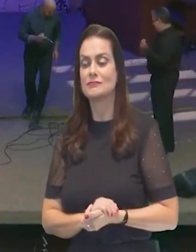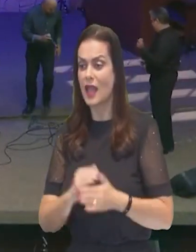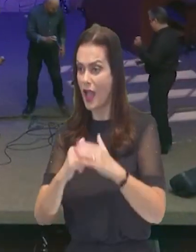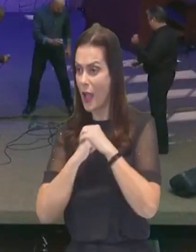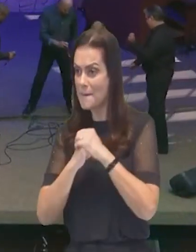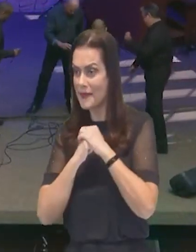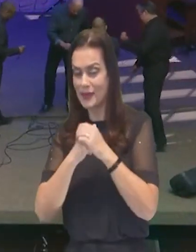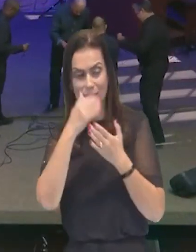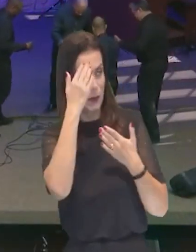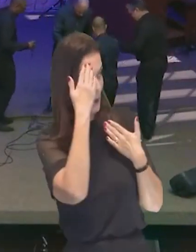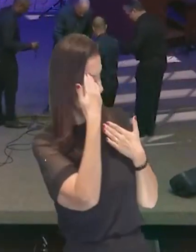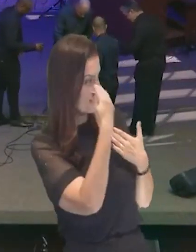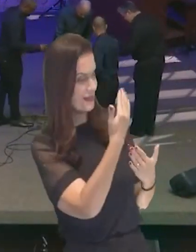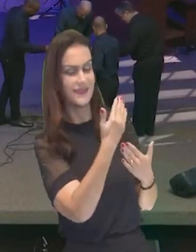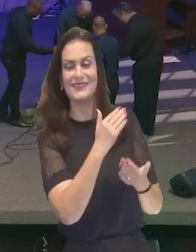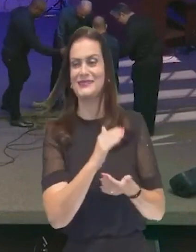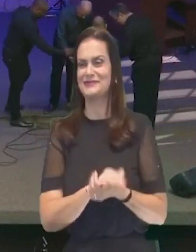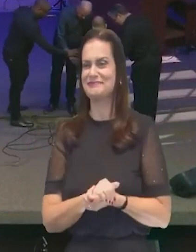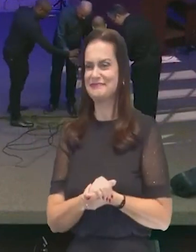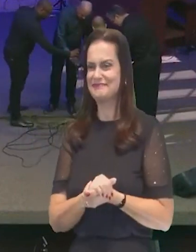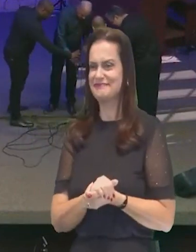Amém. Muito obrigado, meus irmãos.